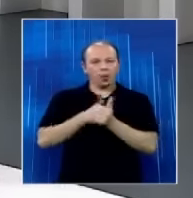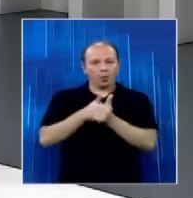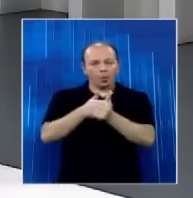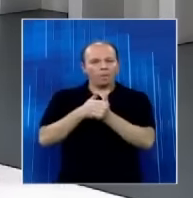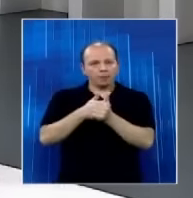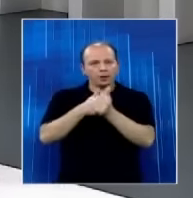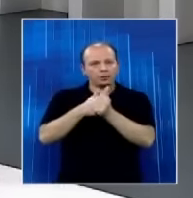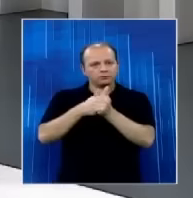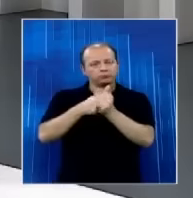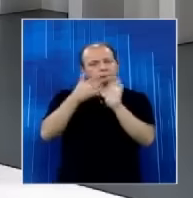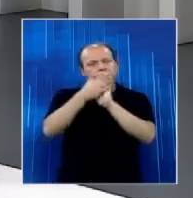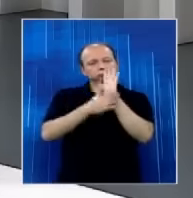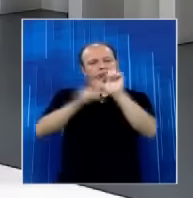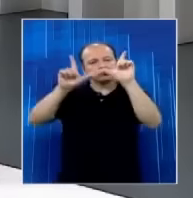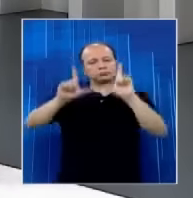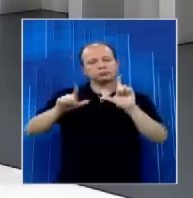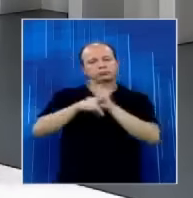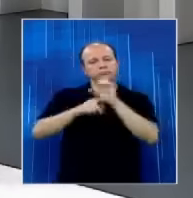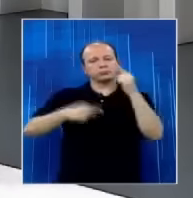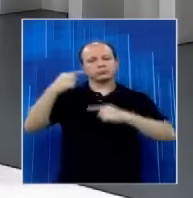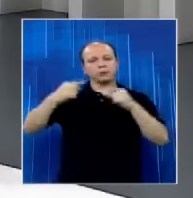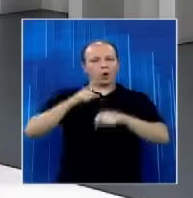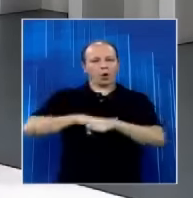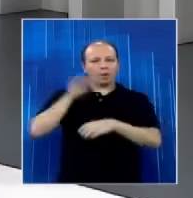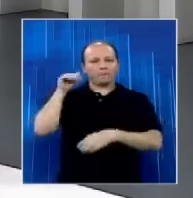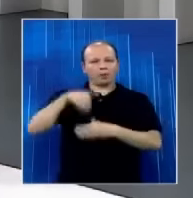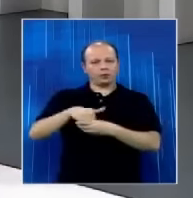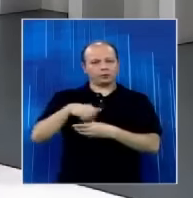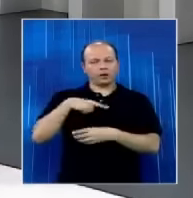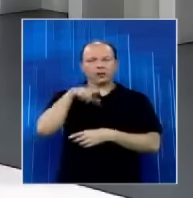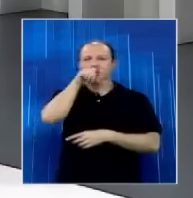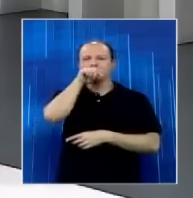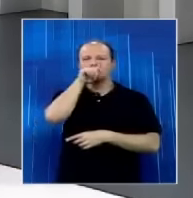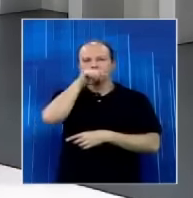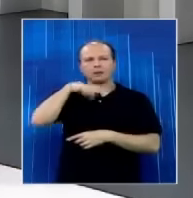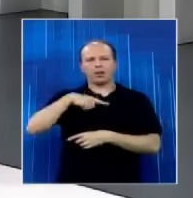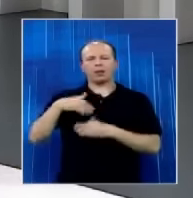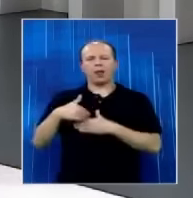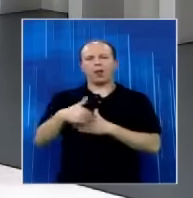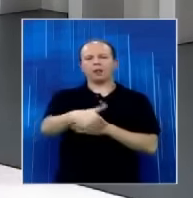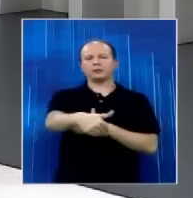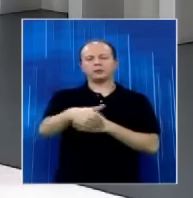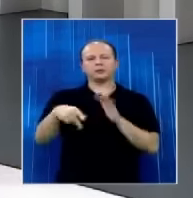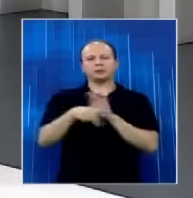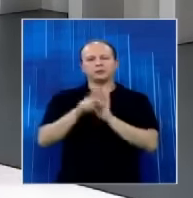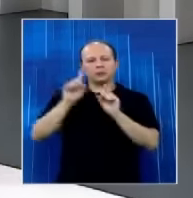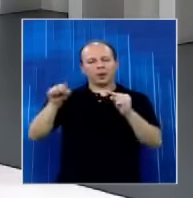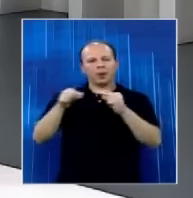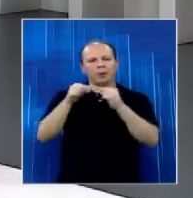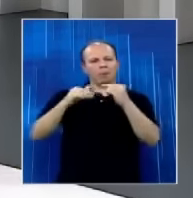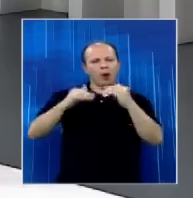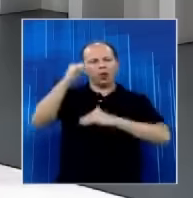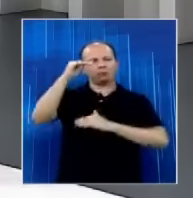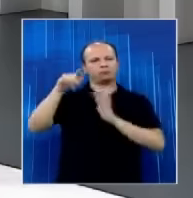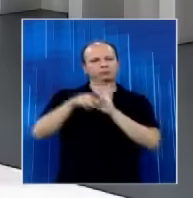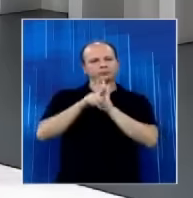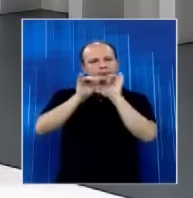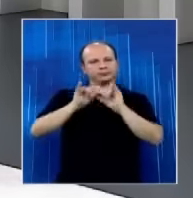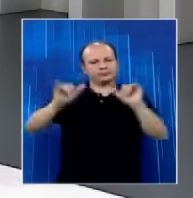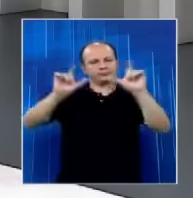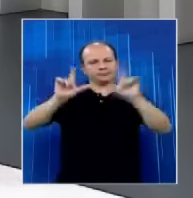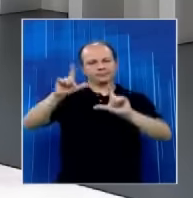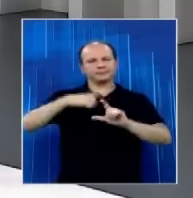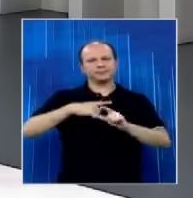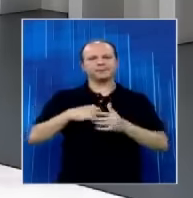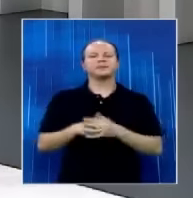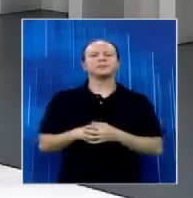todo o programa, e também sou aqui sobre o programa Hora do Voto, o Twitter foi um dos grandes pontos altos aí da nossa transmissão, né, Toledo?